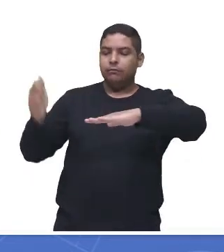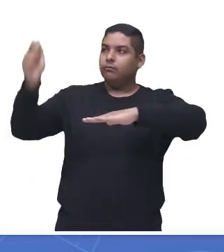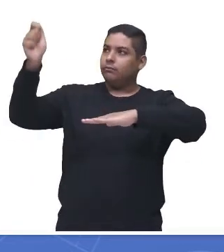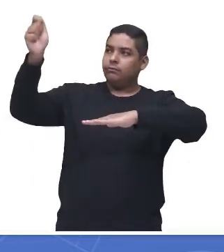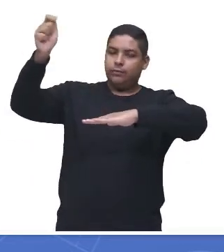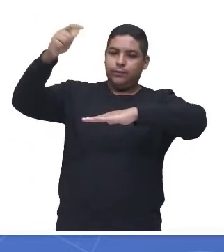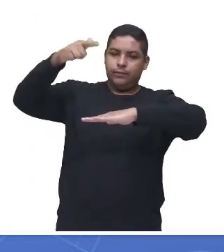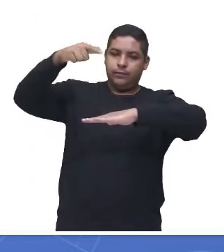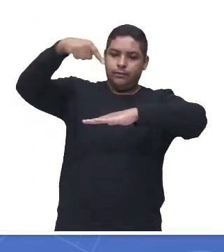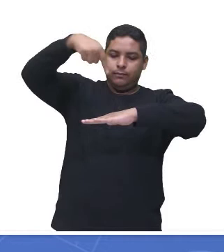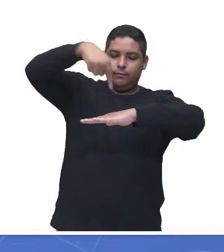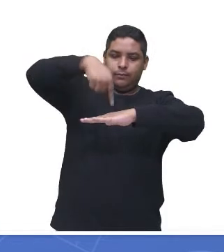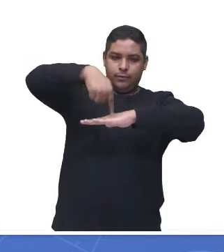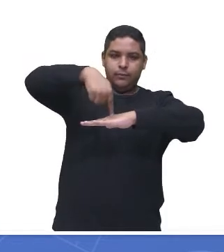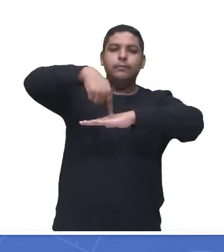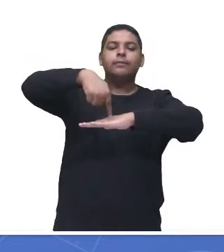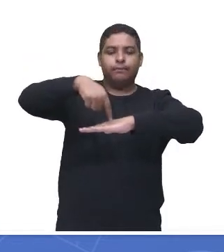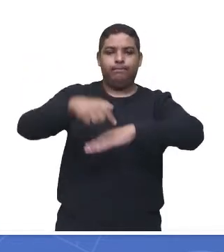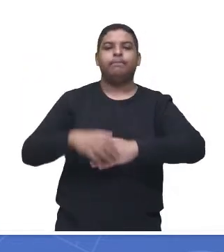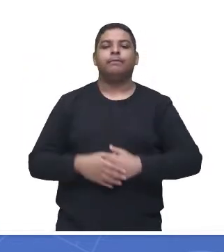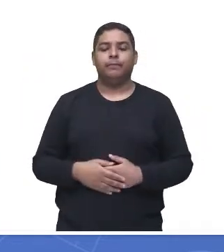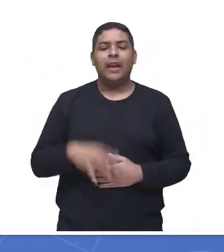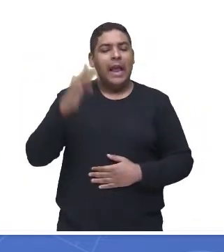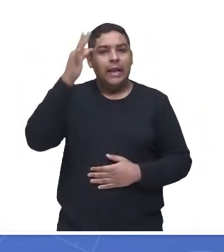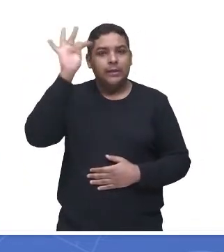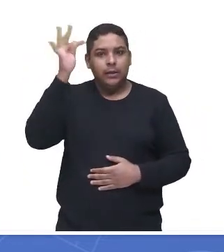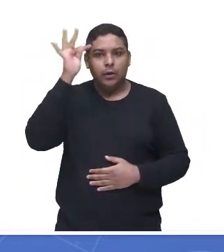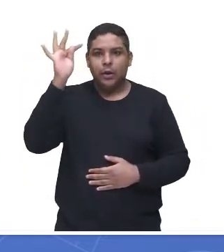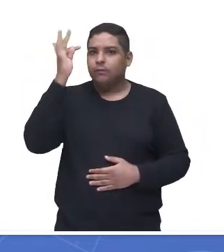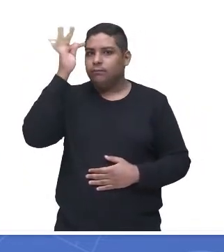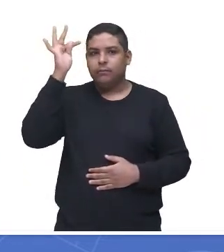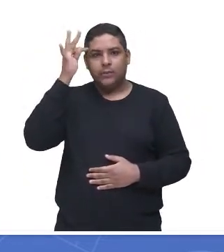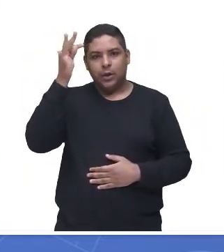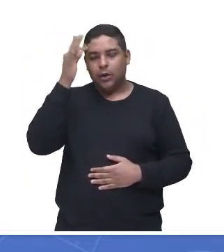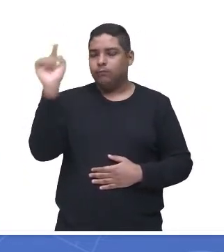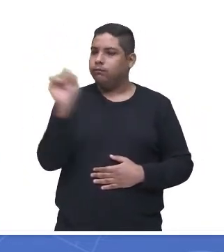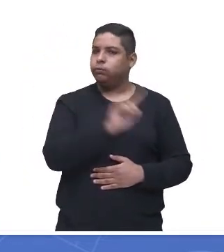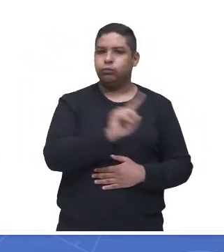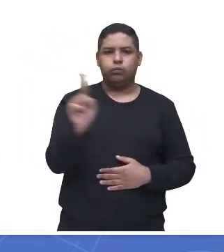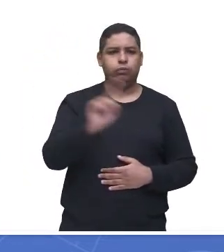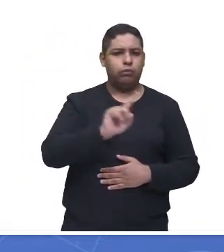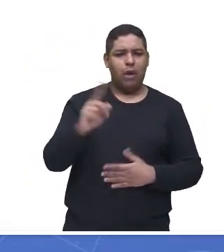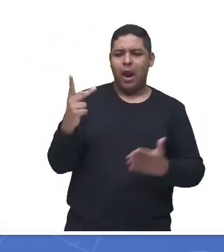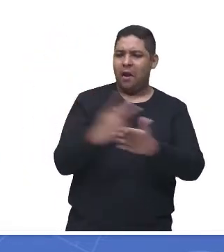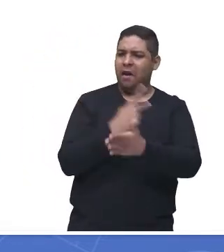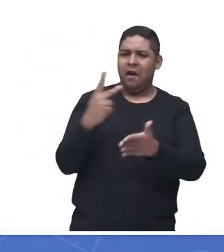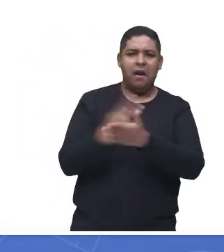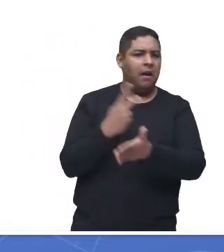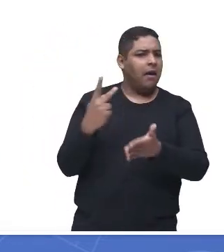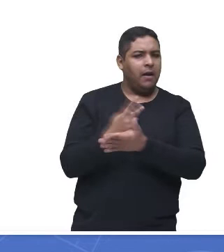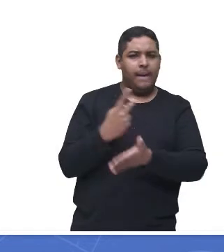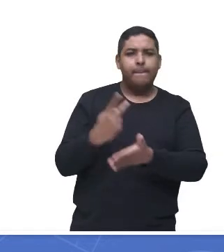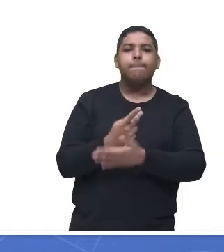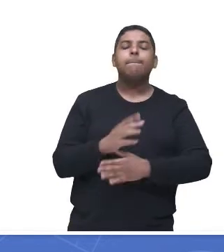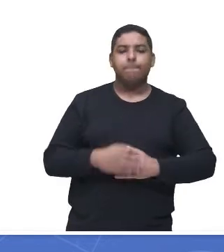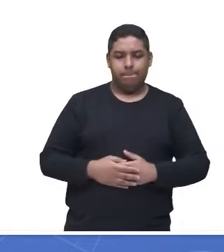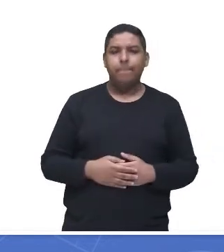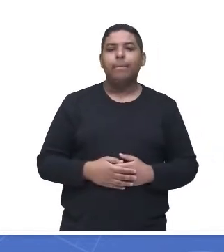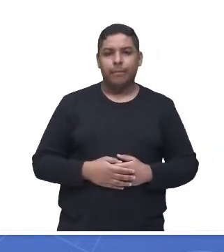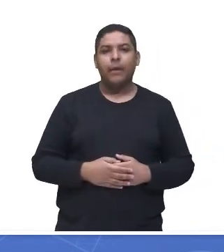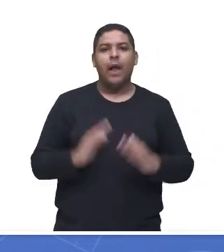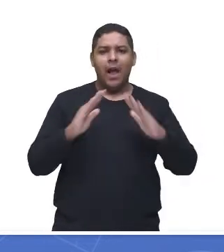sim, a partir daí, essa teoria foi muito combatida, né, principalmente pela igreja, né, que acreditava no modelo